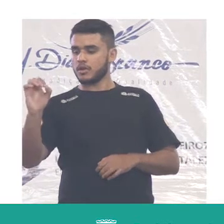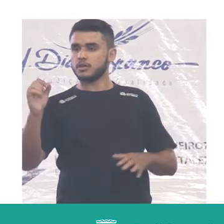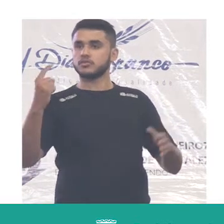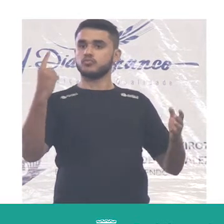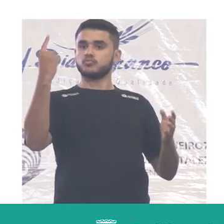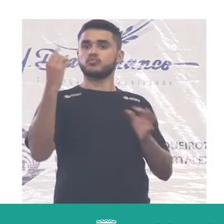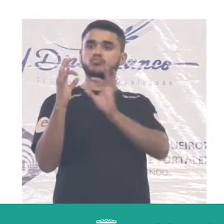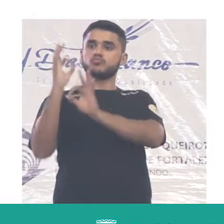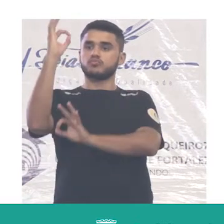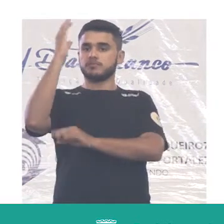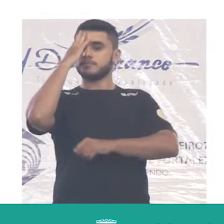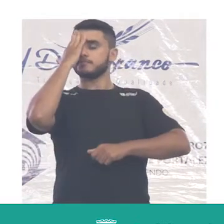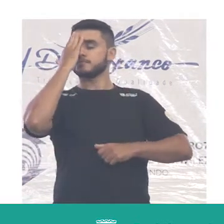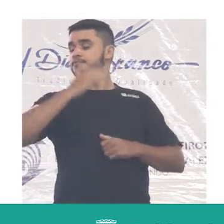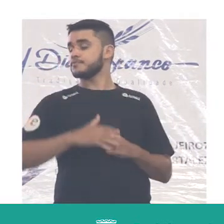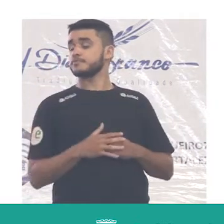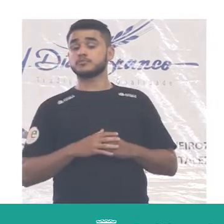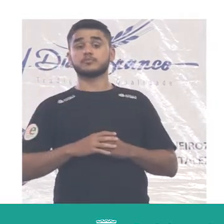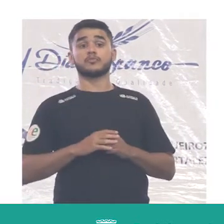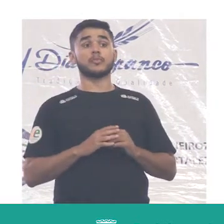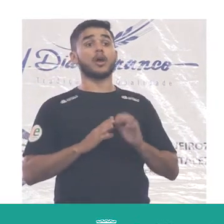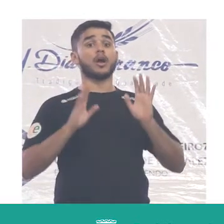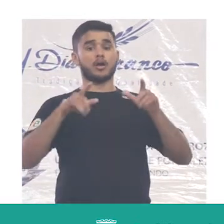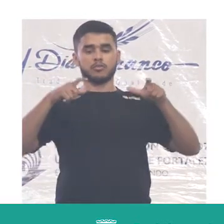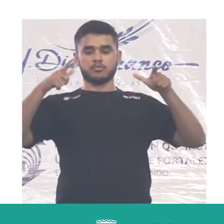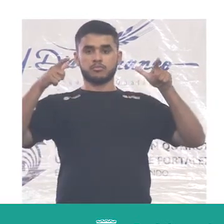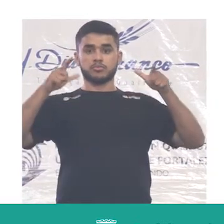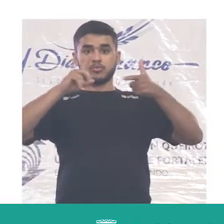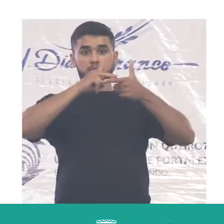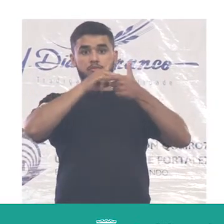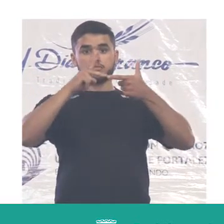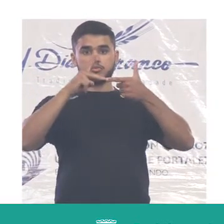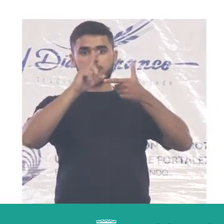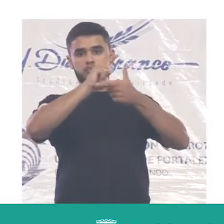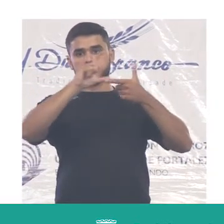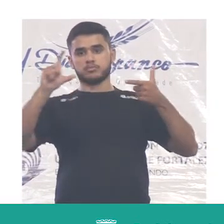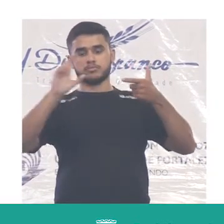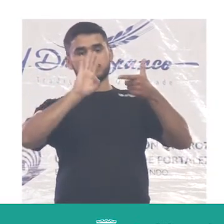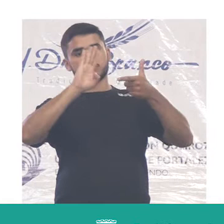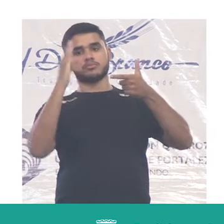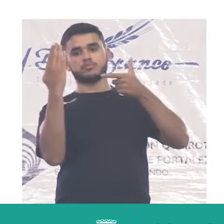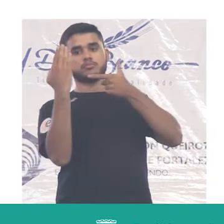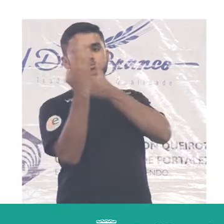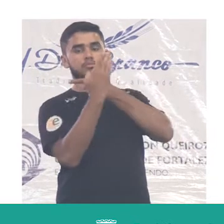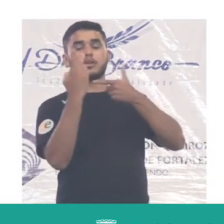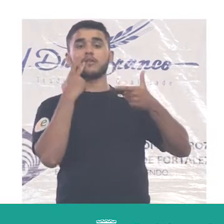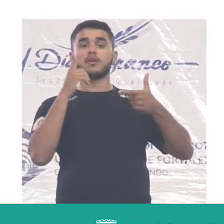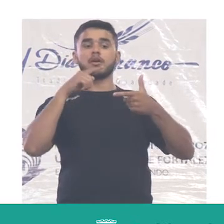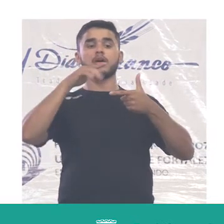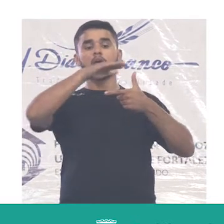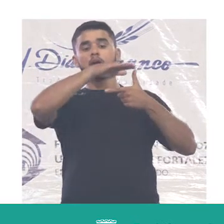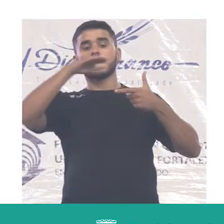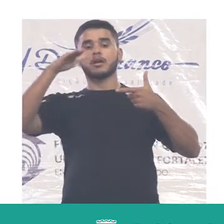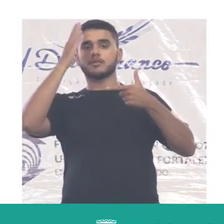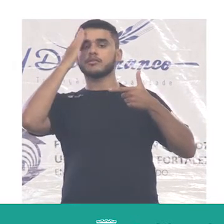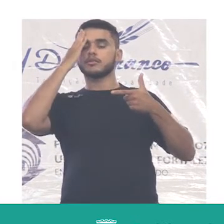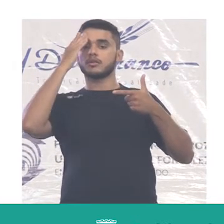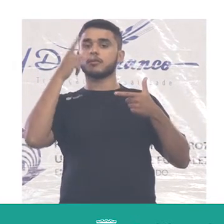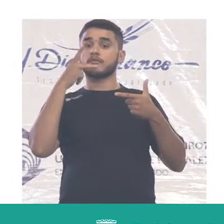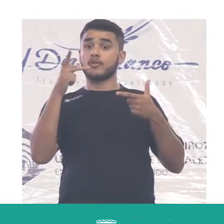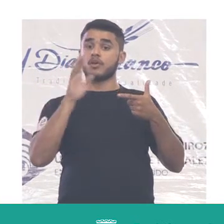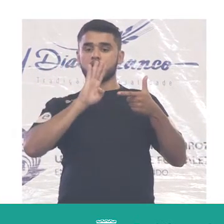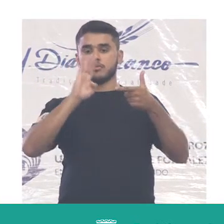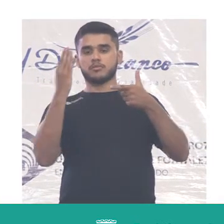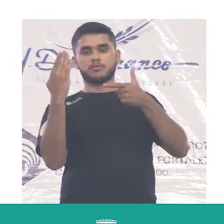Nas faces laterais e no fundo dessa piscina, na lateral e no